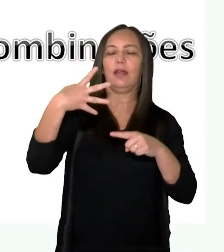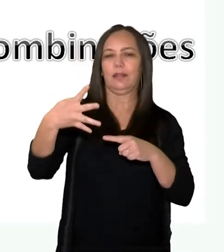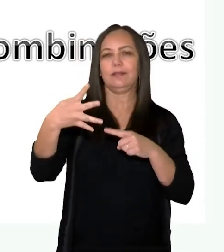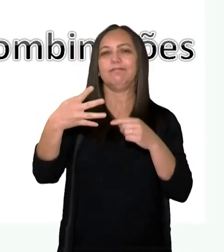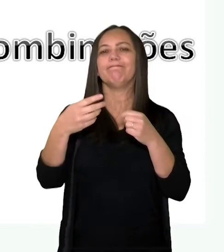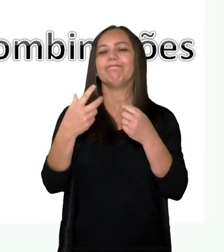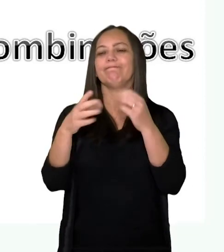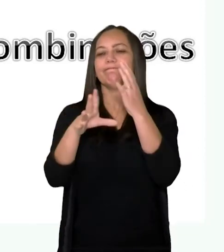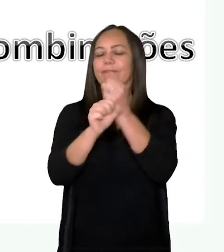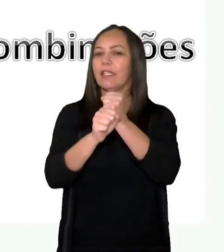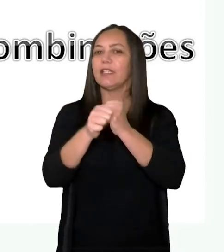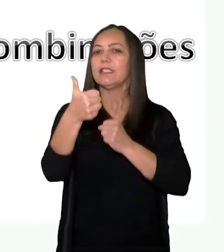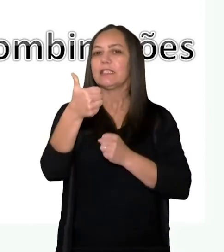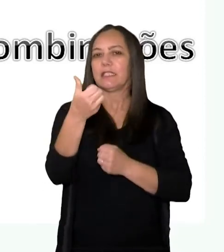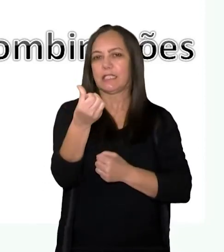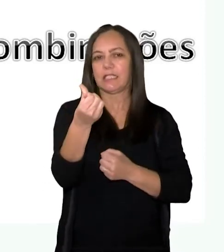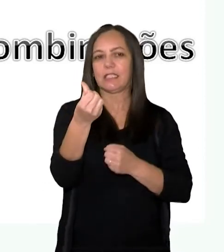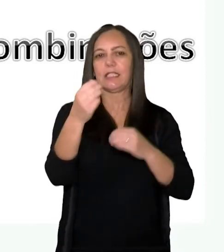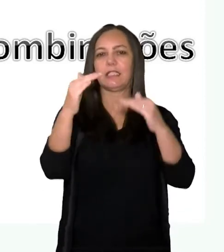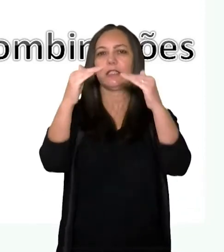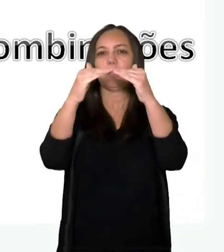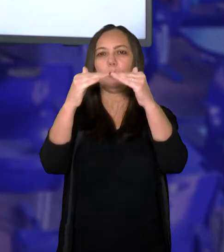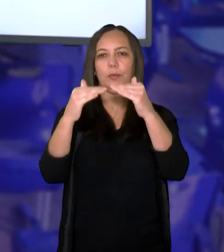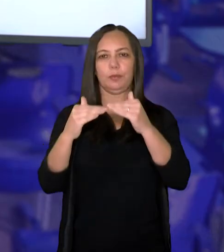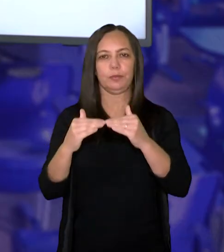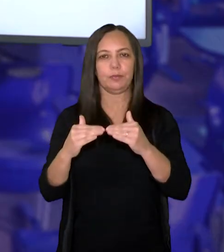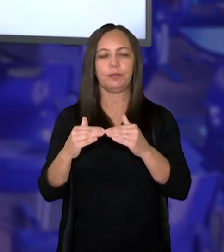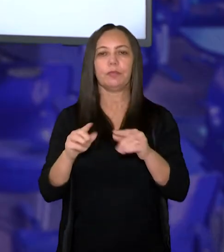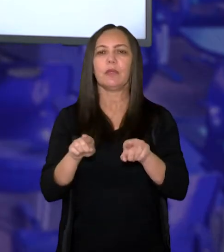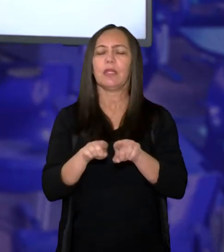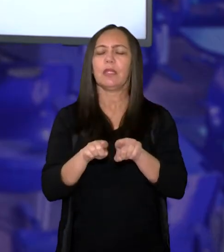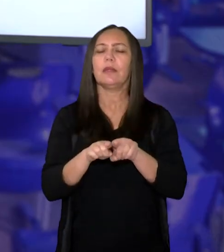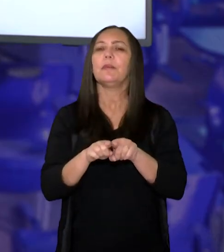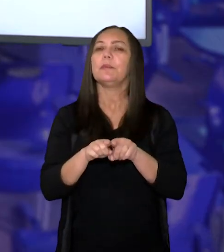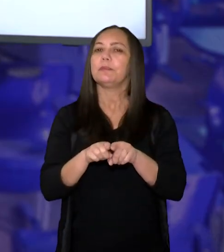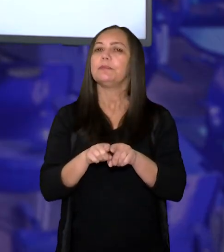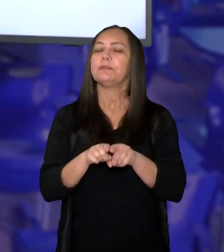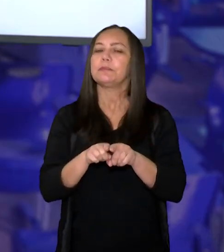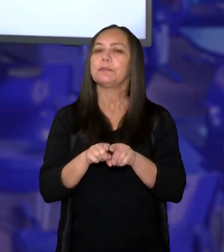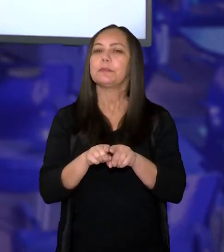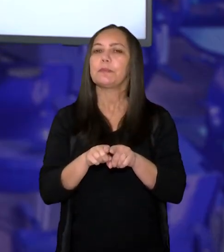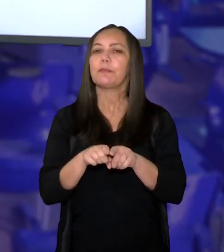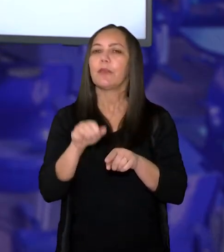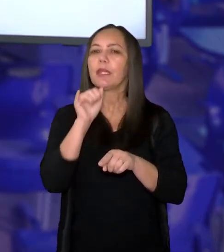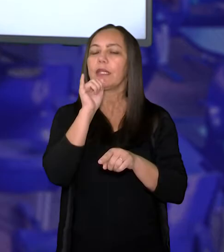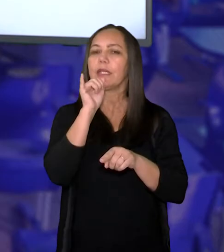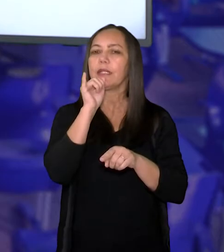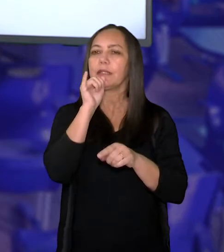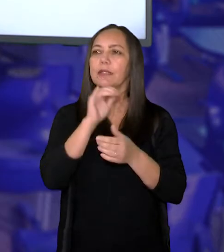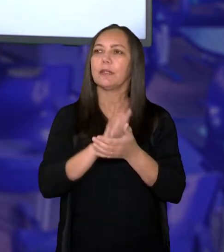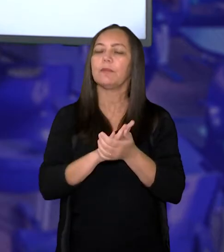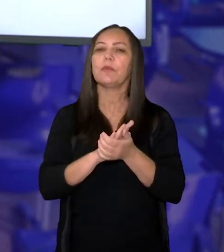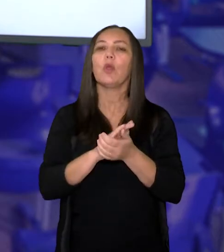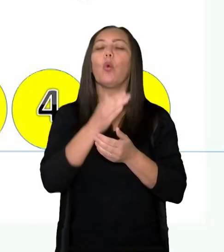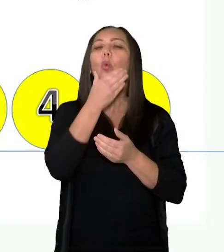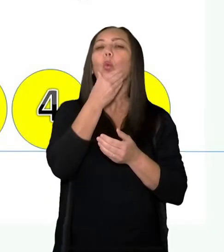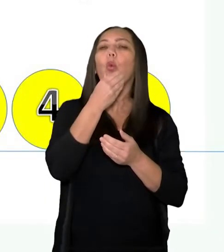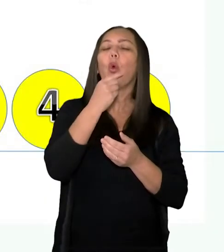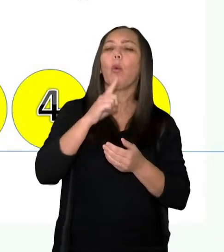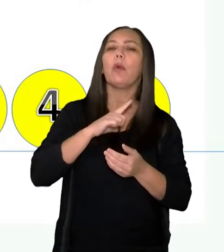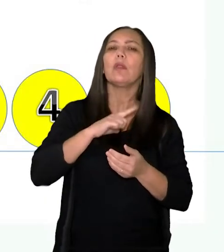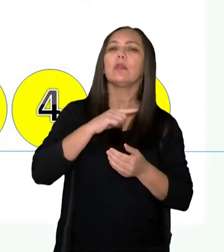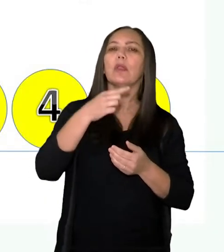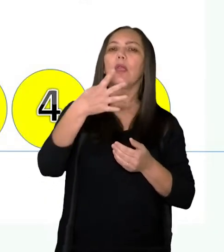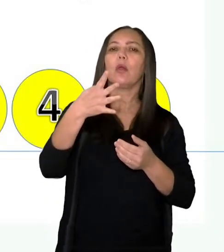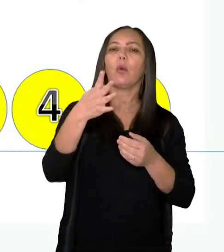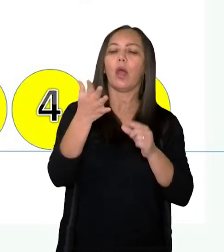4, 16 combinações. Eu tenho outro problema que diz assim, Antônio tem